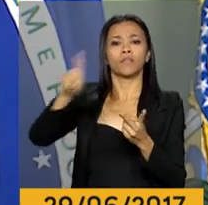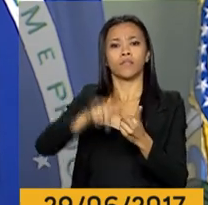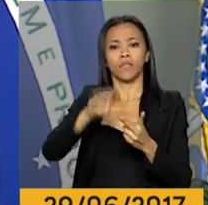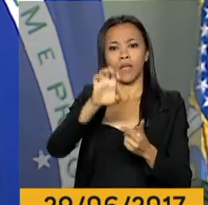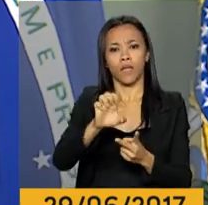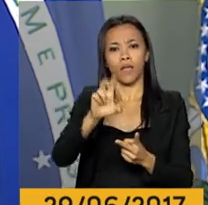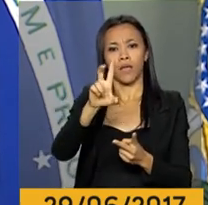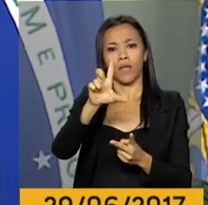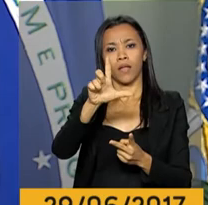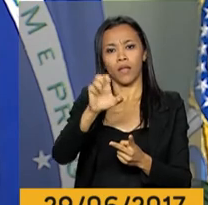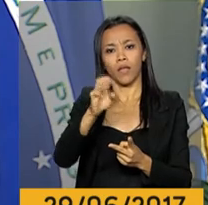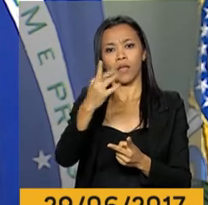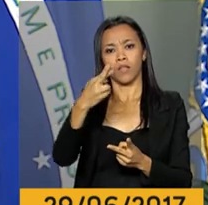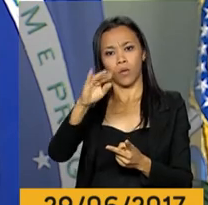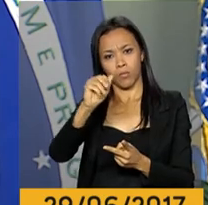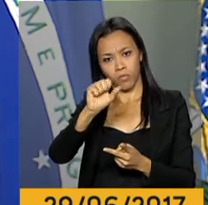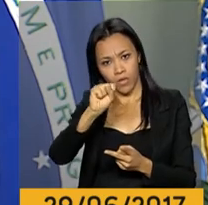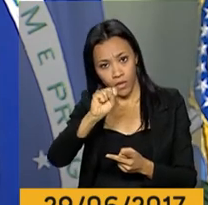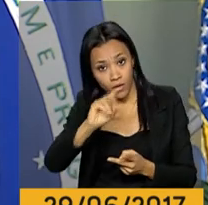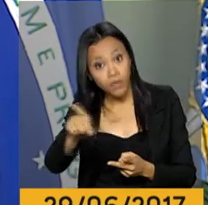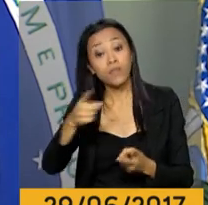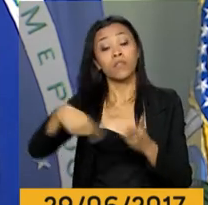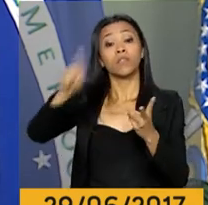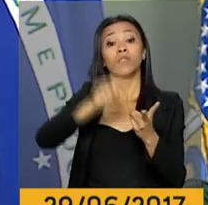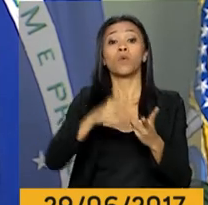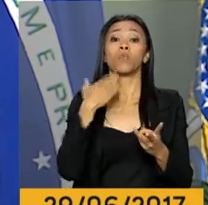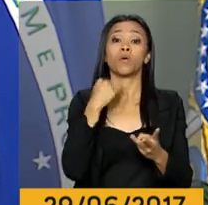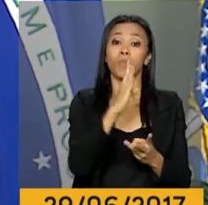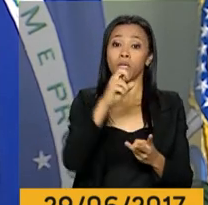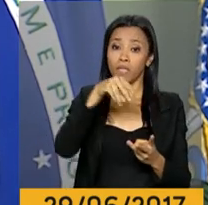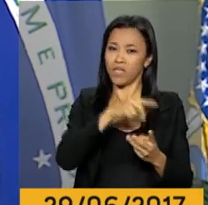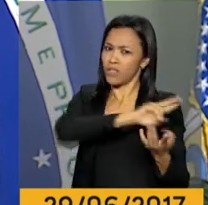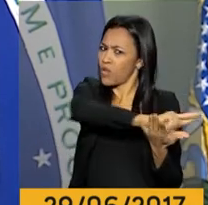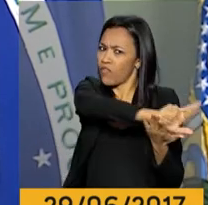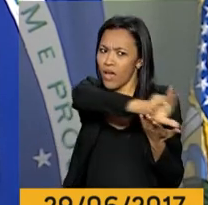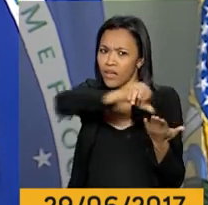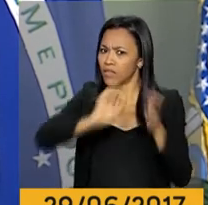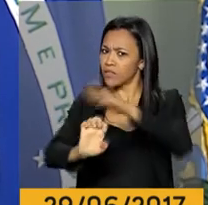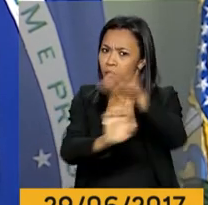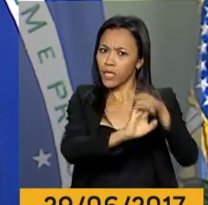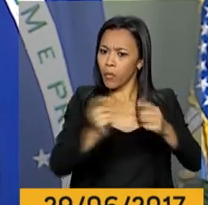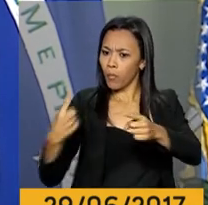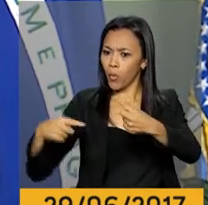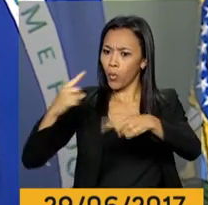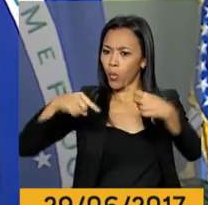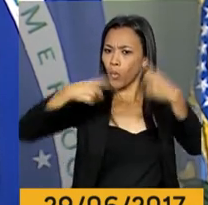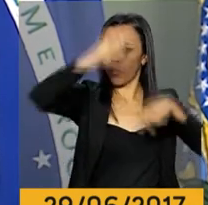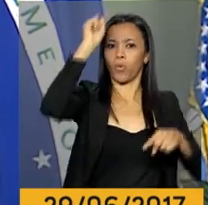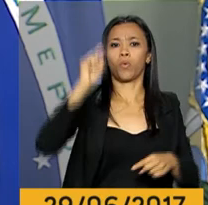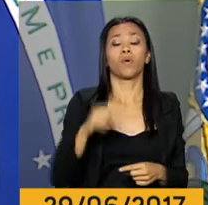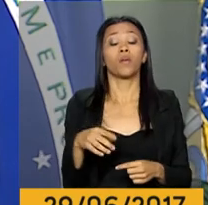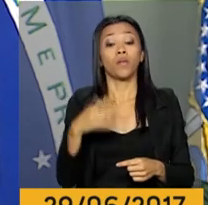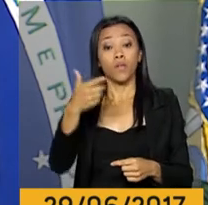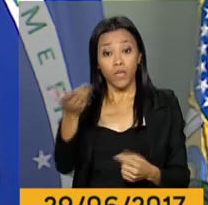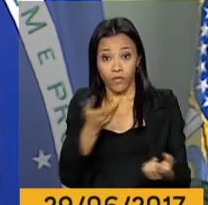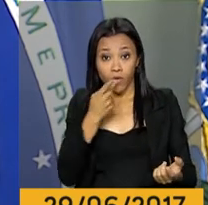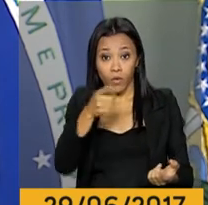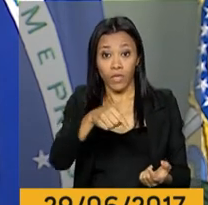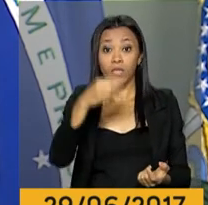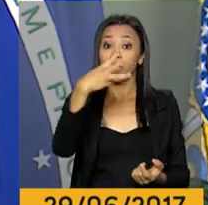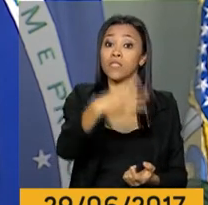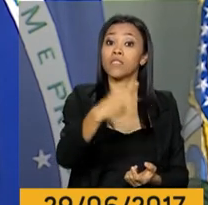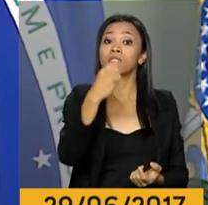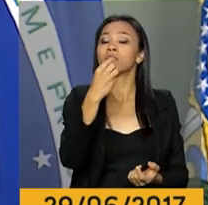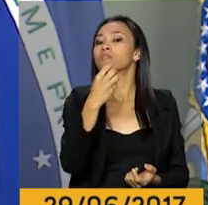bnds a petrobras por exemplo saiu de um prejuízo tenha anotado 381 milhões de